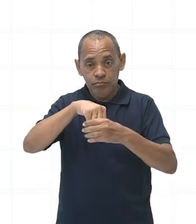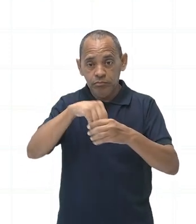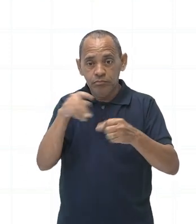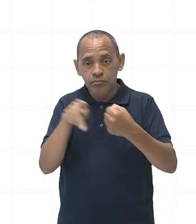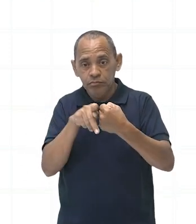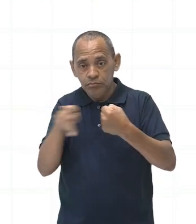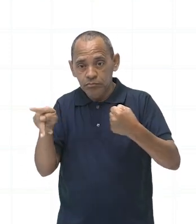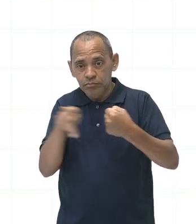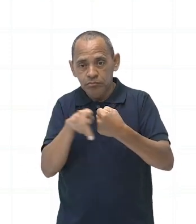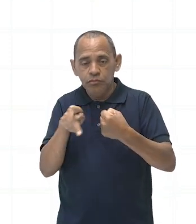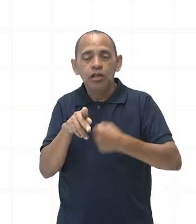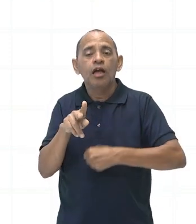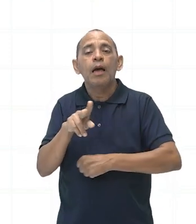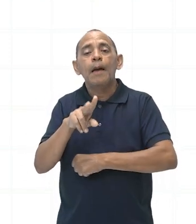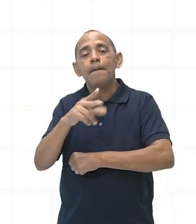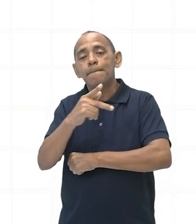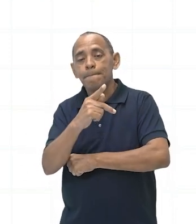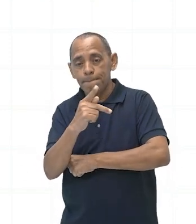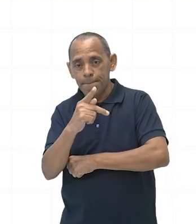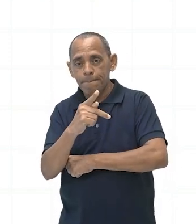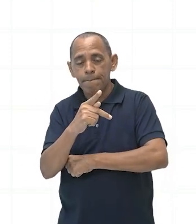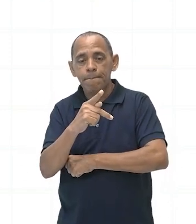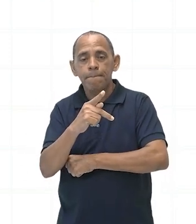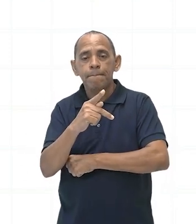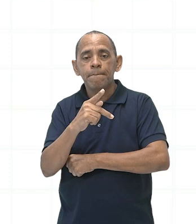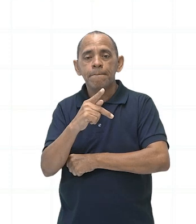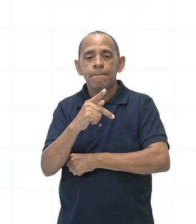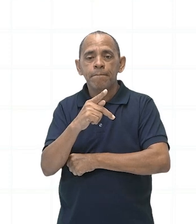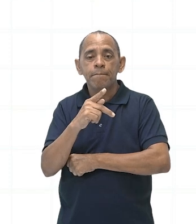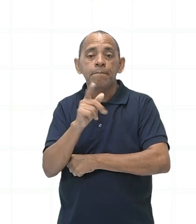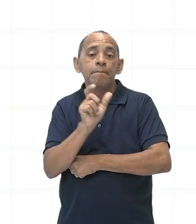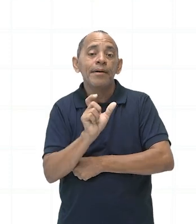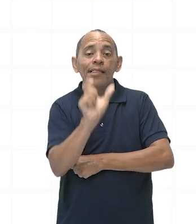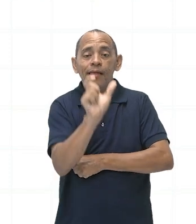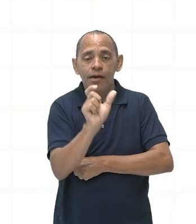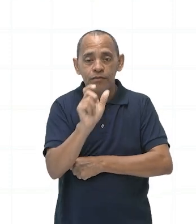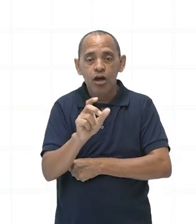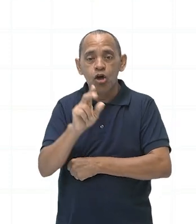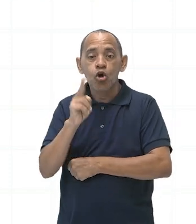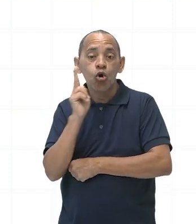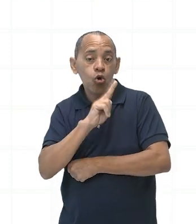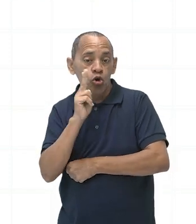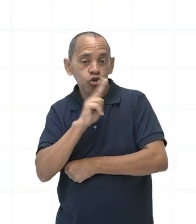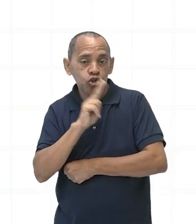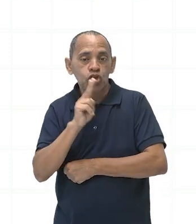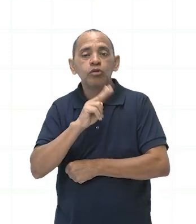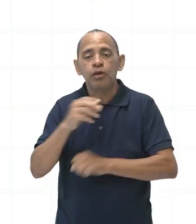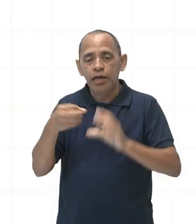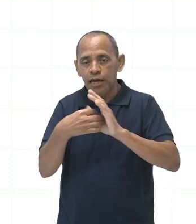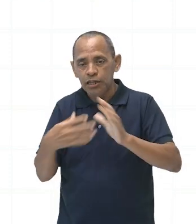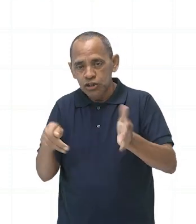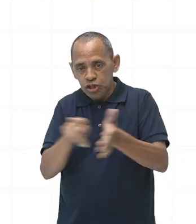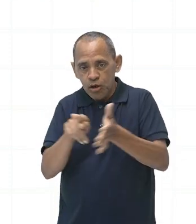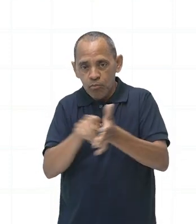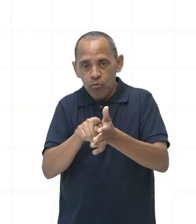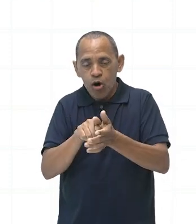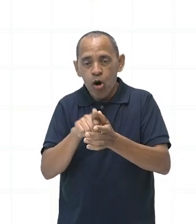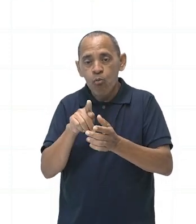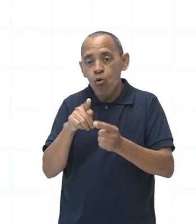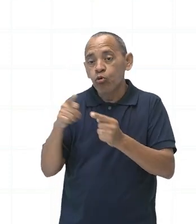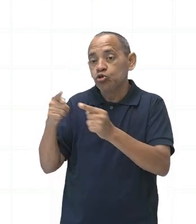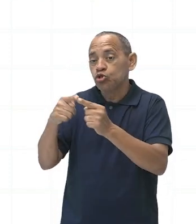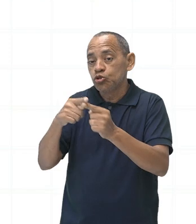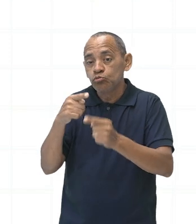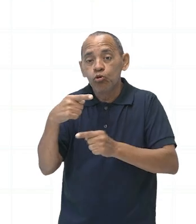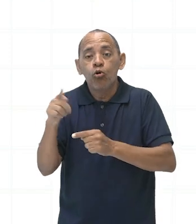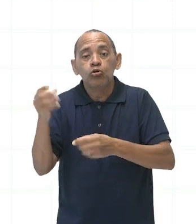palavrinha urgente. Essa palavrinha urgente, ela caracteriza um outro elemento dentro